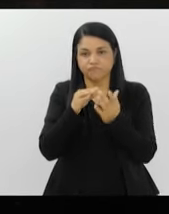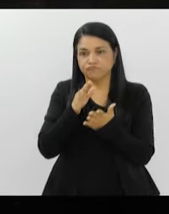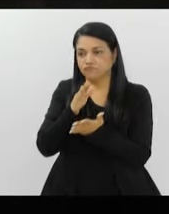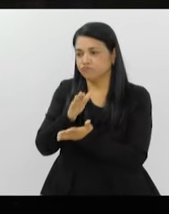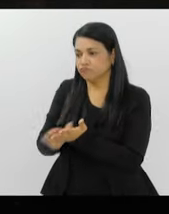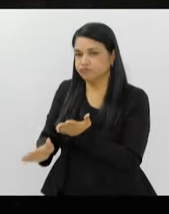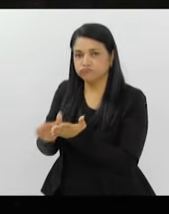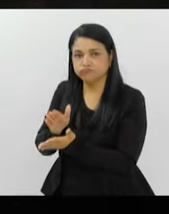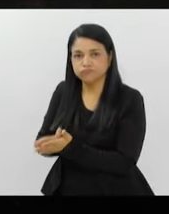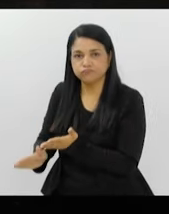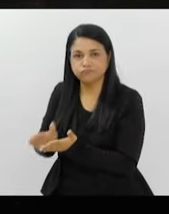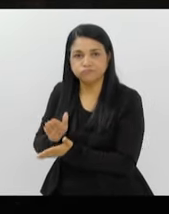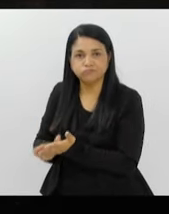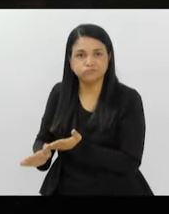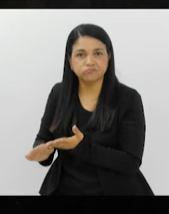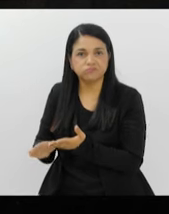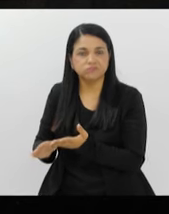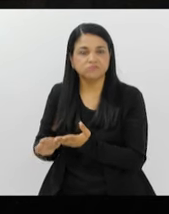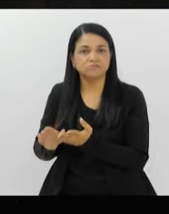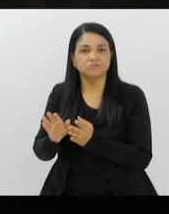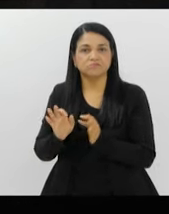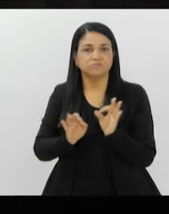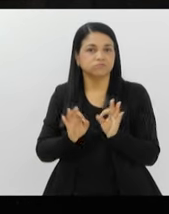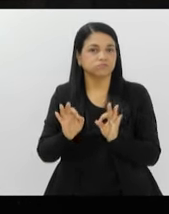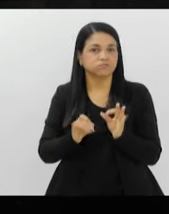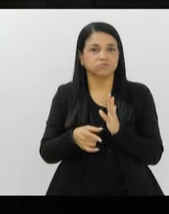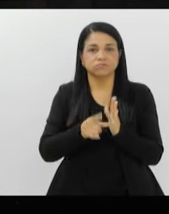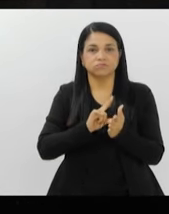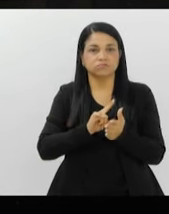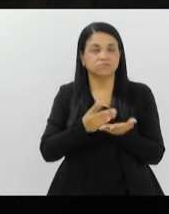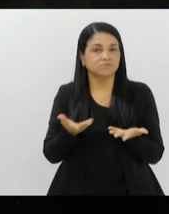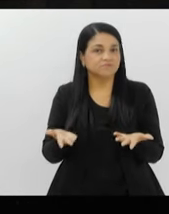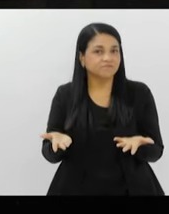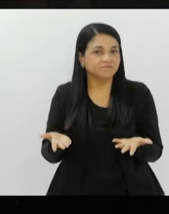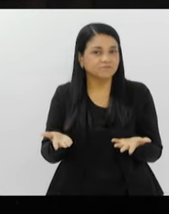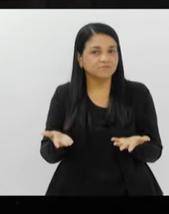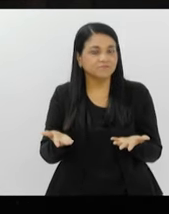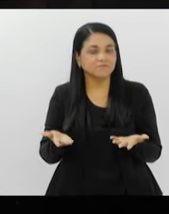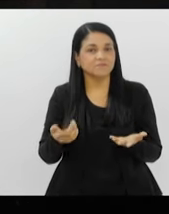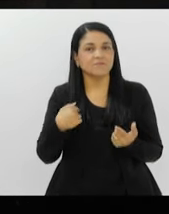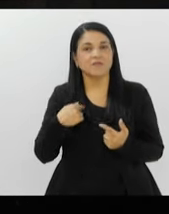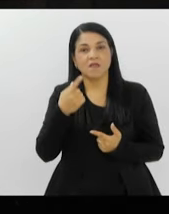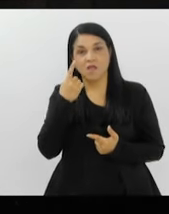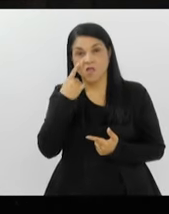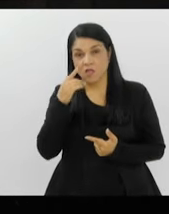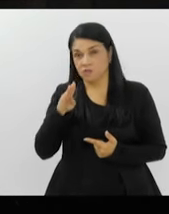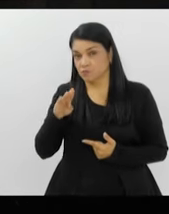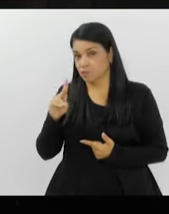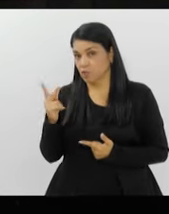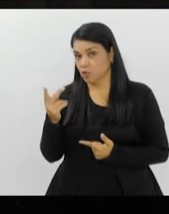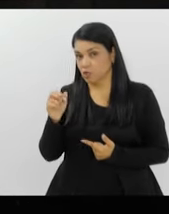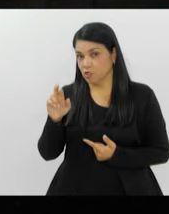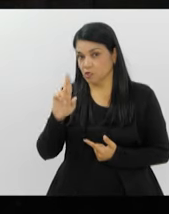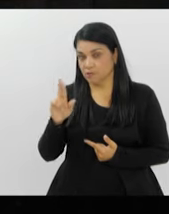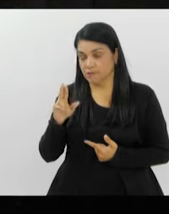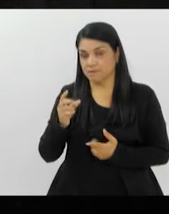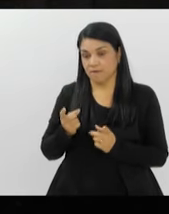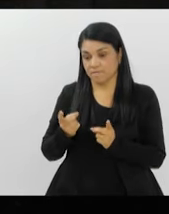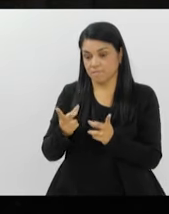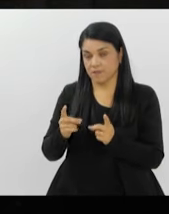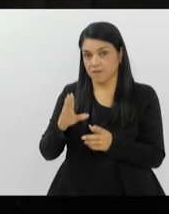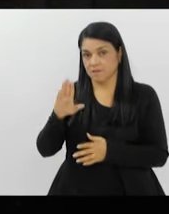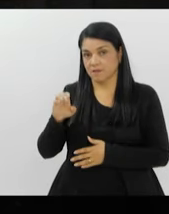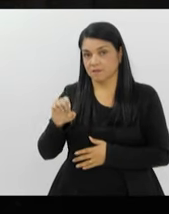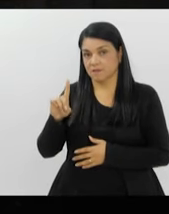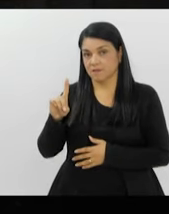estruturar o estado jogando esse dinheiro pela janela vejam os bilhões da venda da cedai o